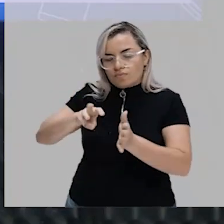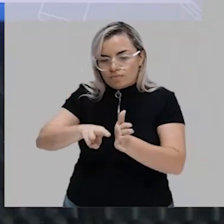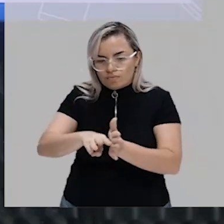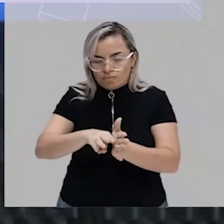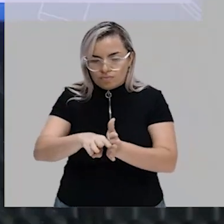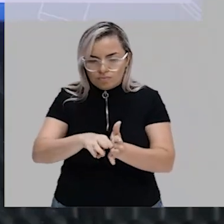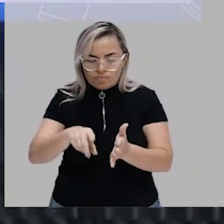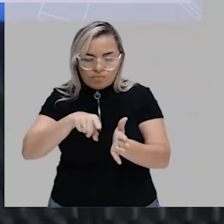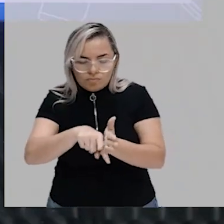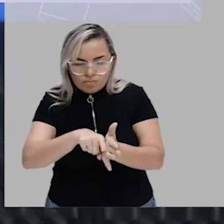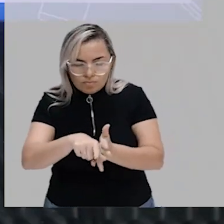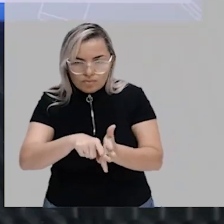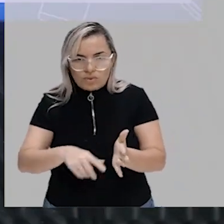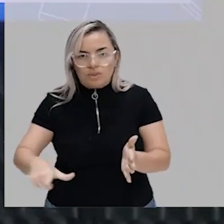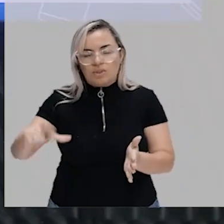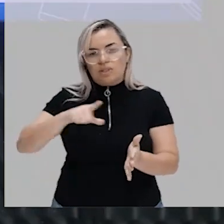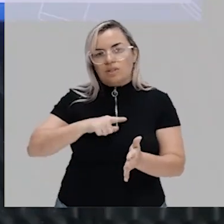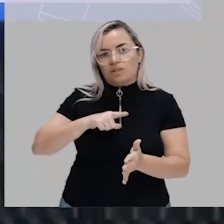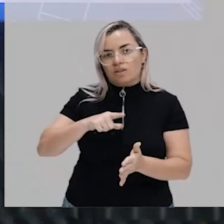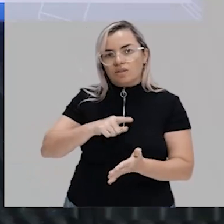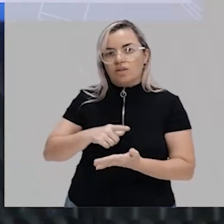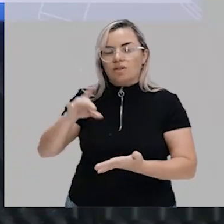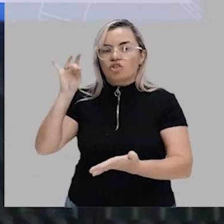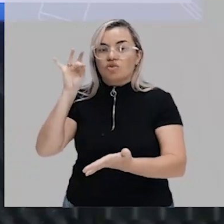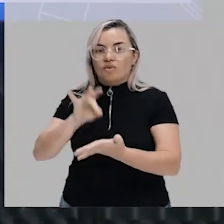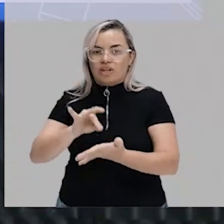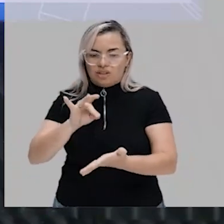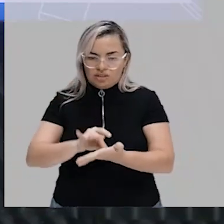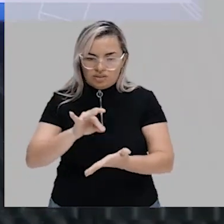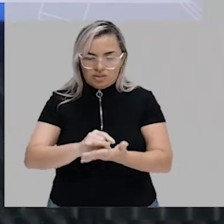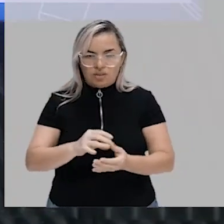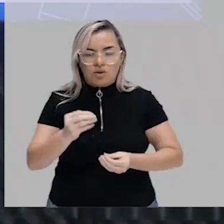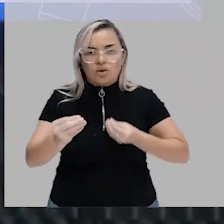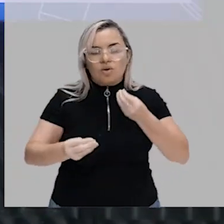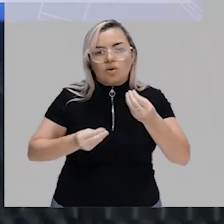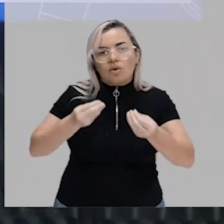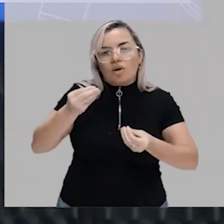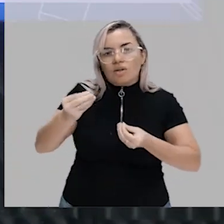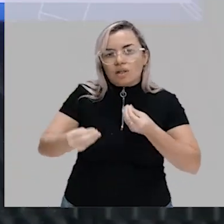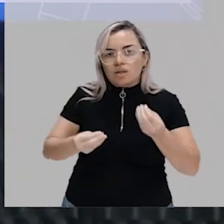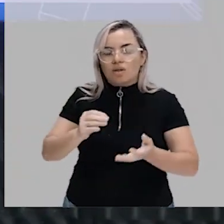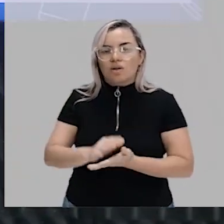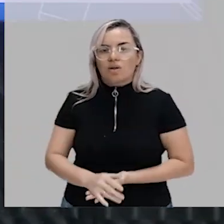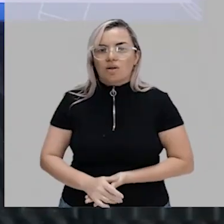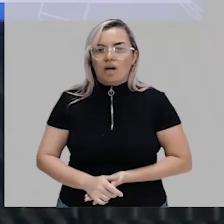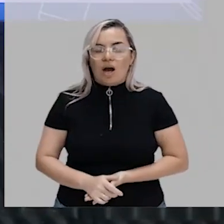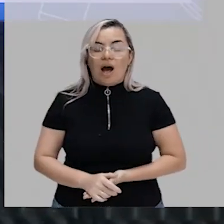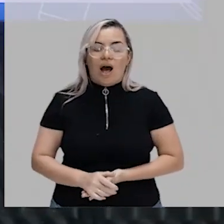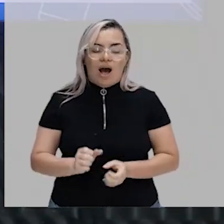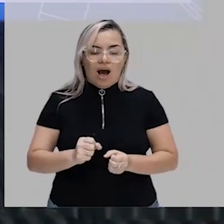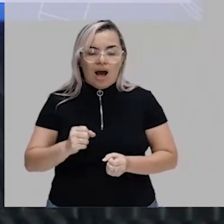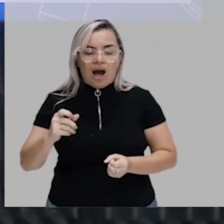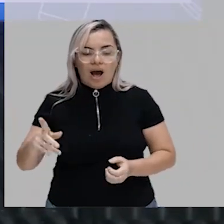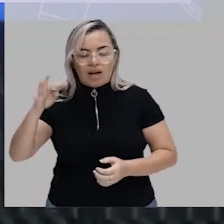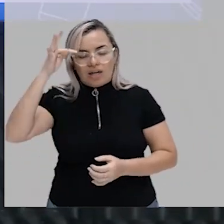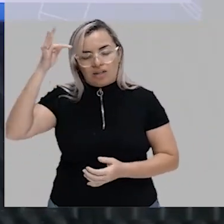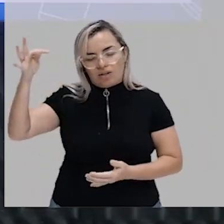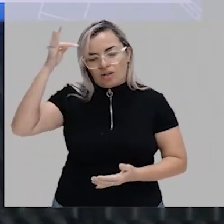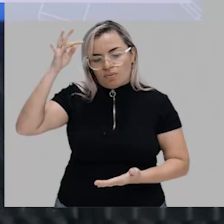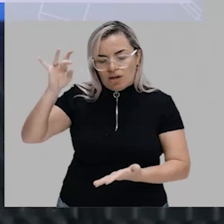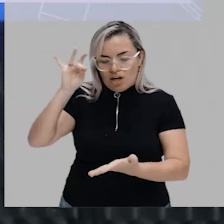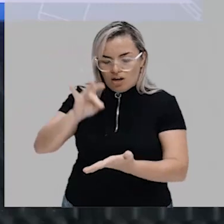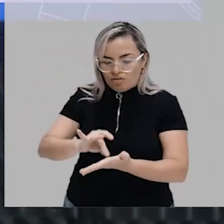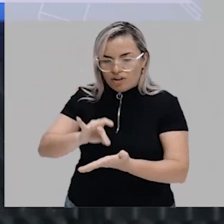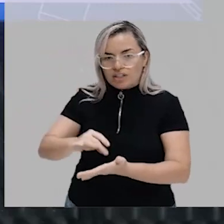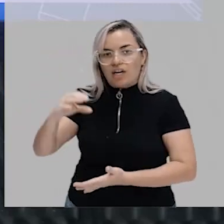ele tenha um caráter de verossimilhança, ou melhor, para que ele seja tido como uma verdade científica. Ok?